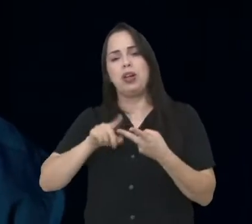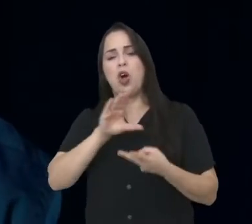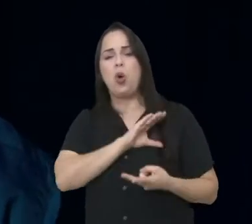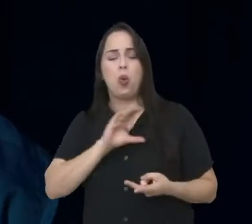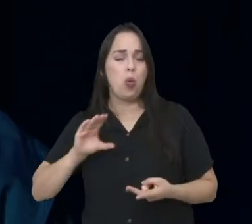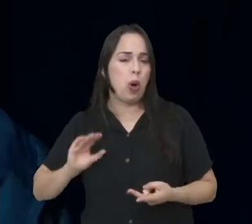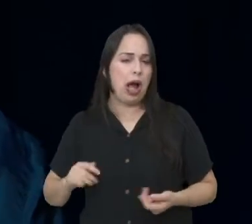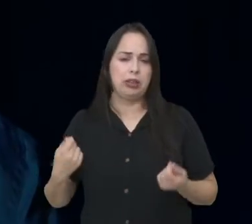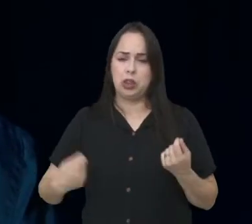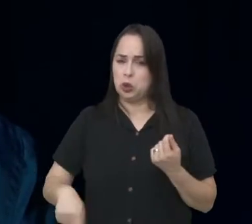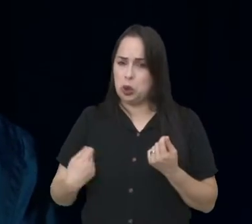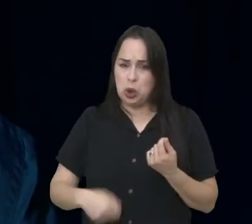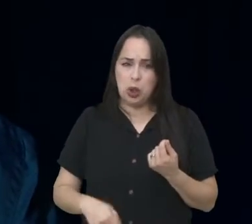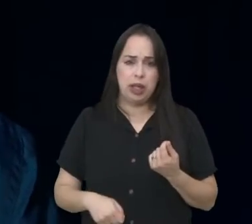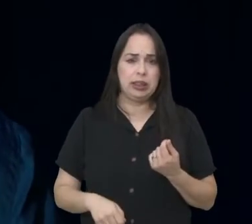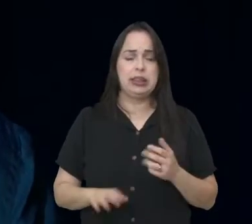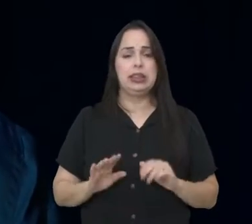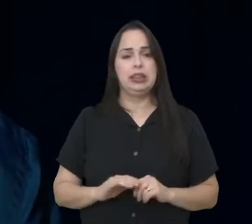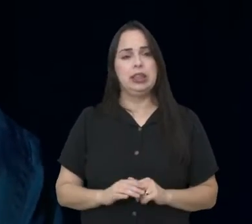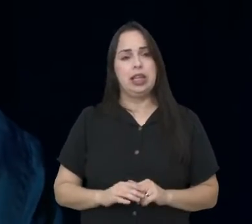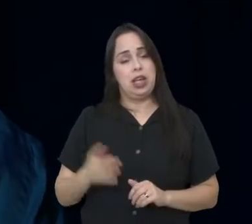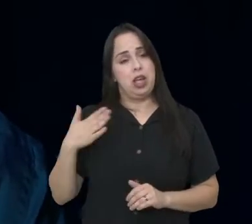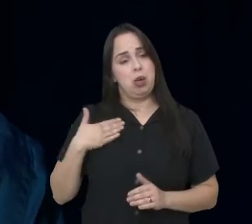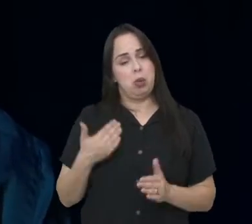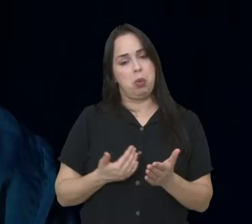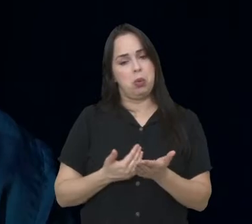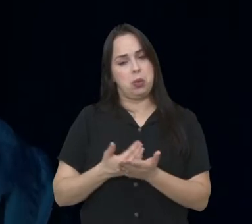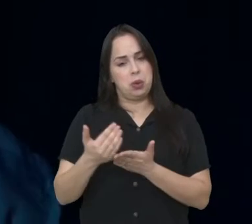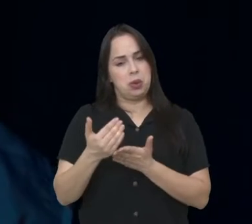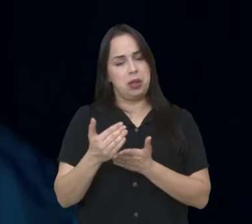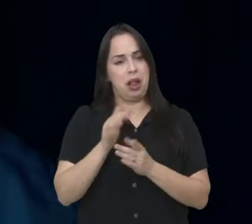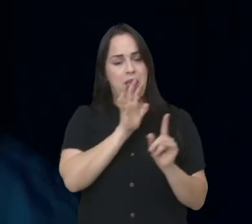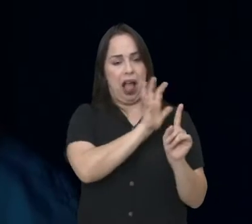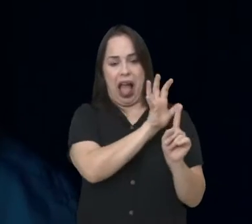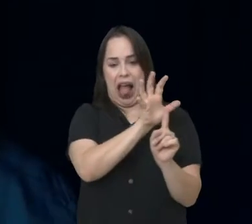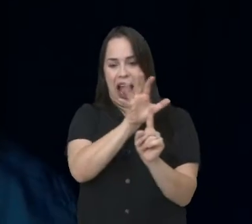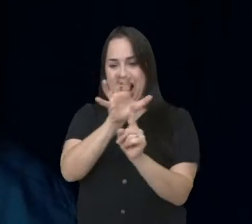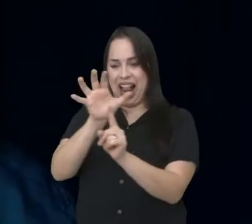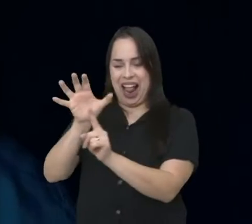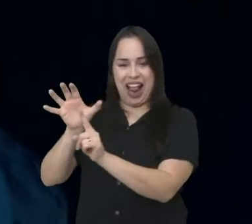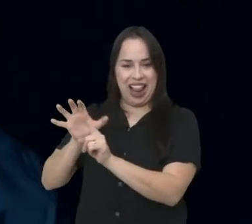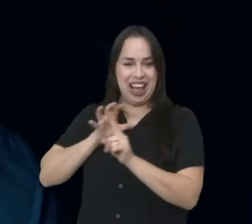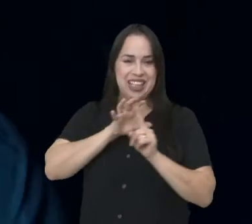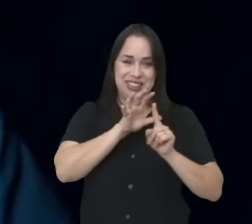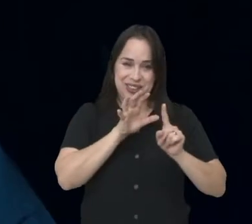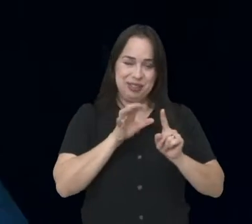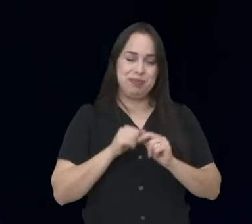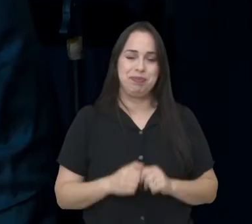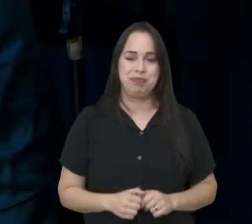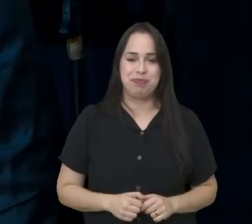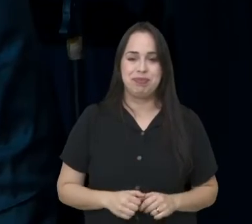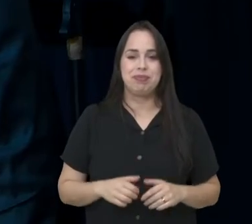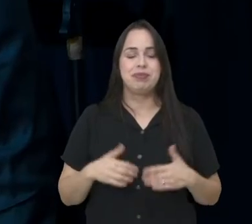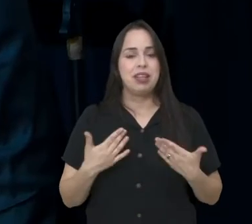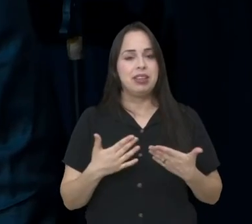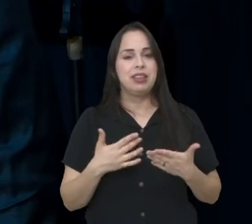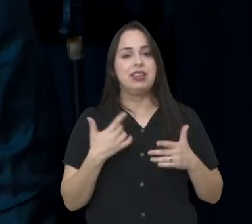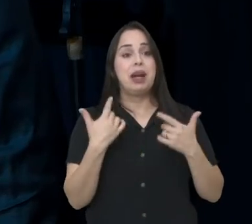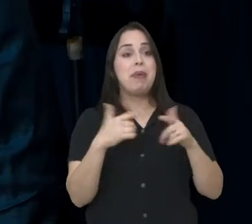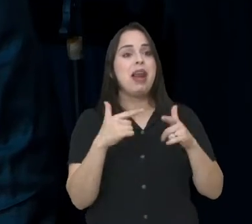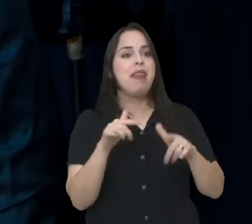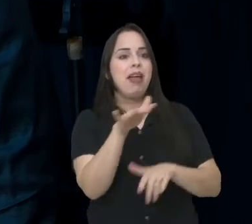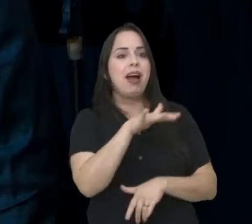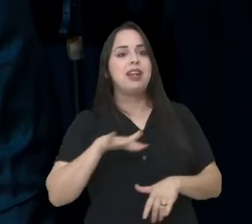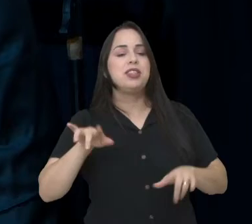tal, então, tipo assim, eu que comecei a contaminei a todos, assim, da família, trabalhar com